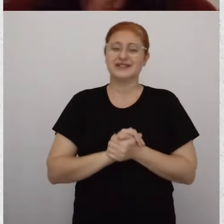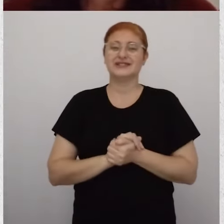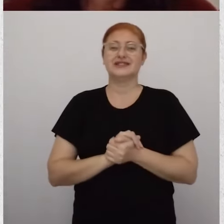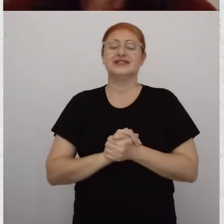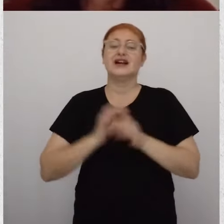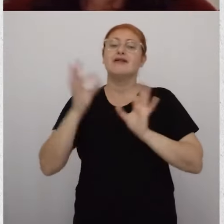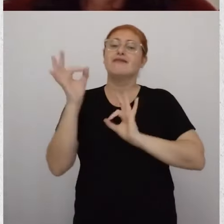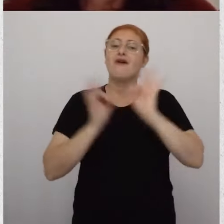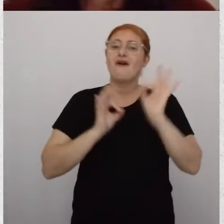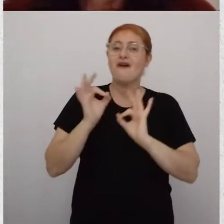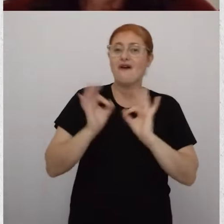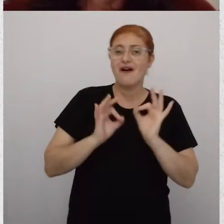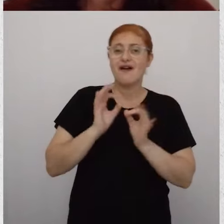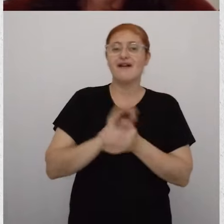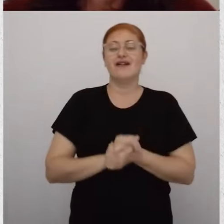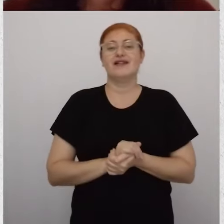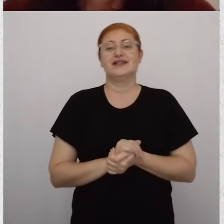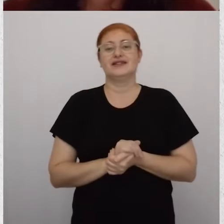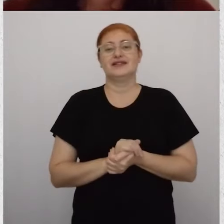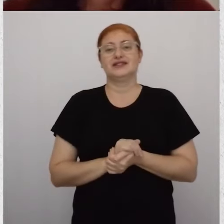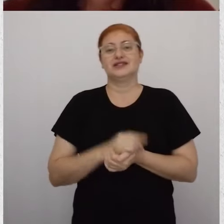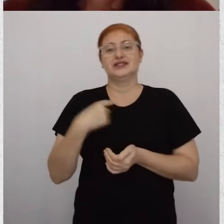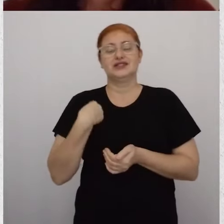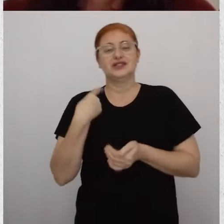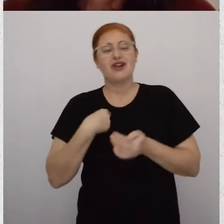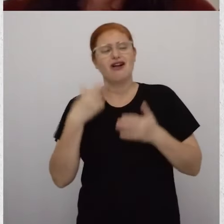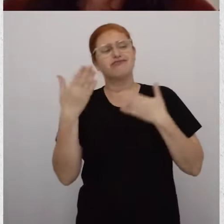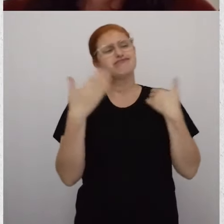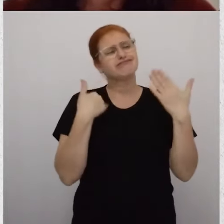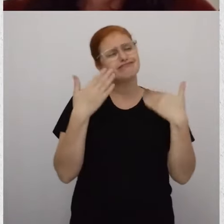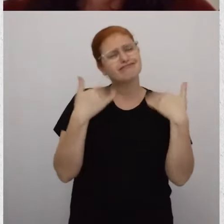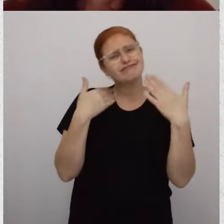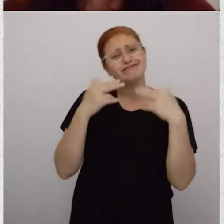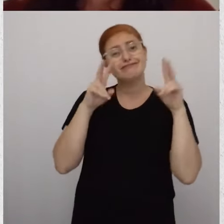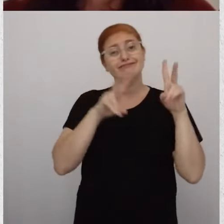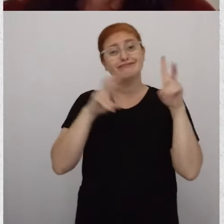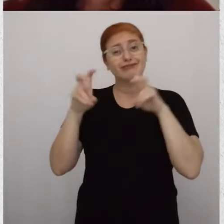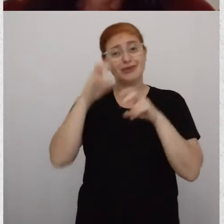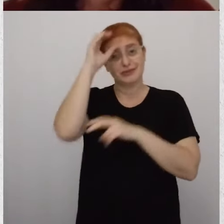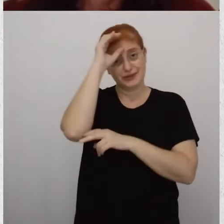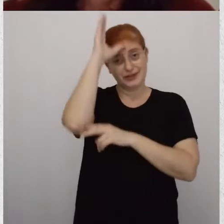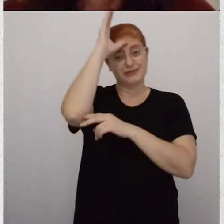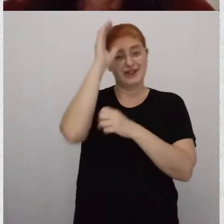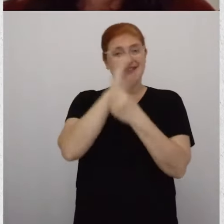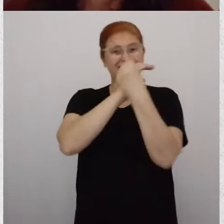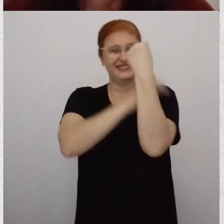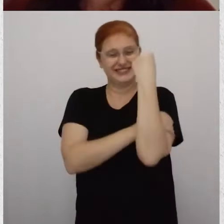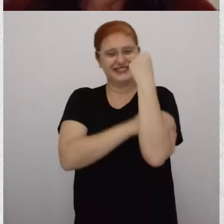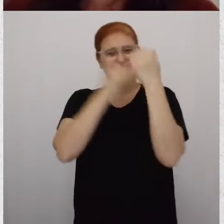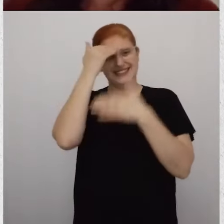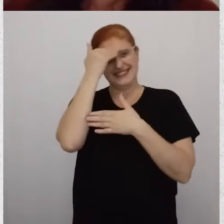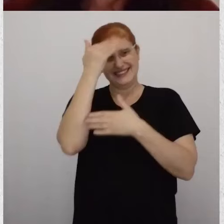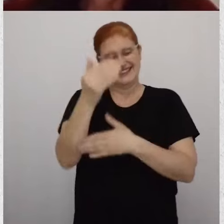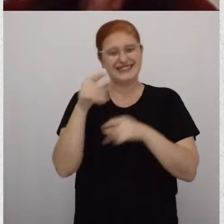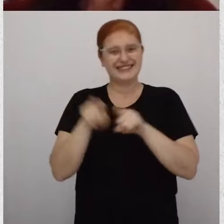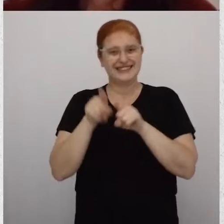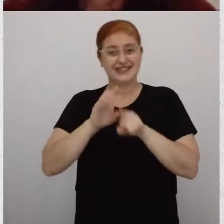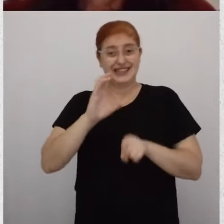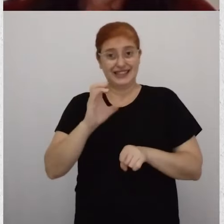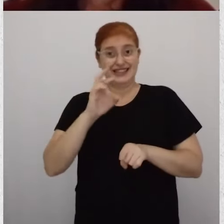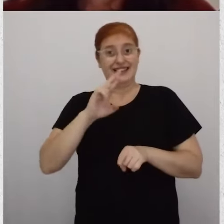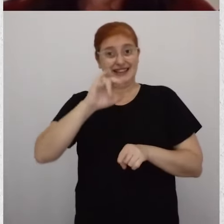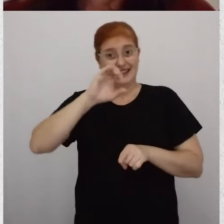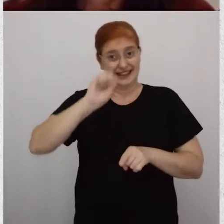esse projeto de da gente prosear sobre o conhecimento feminista. Agradecer também a